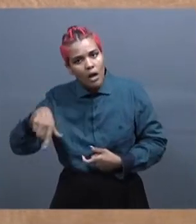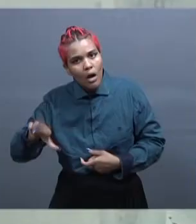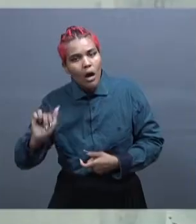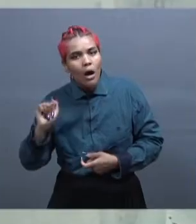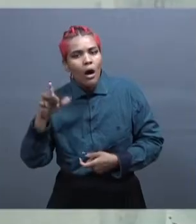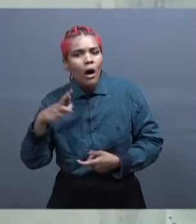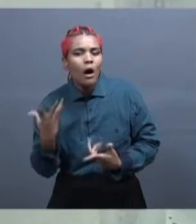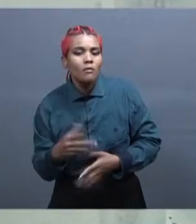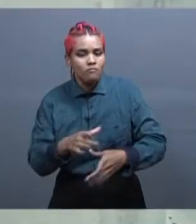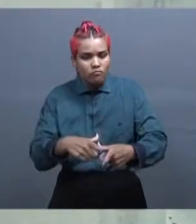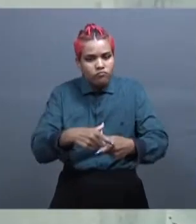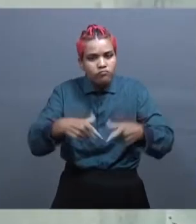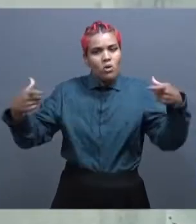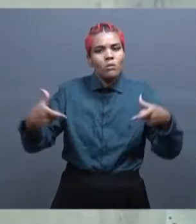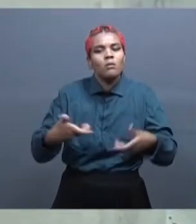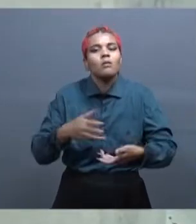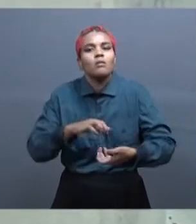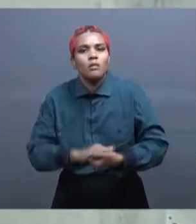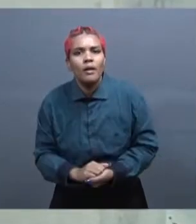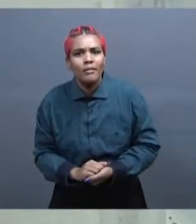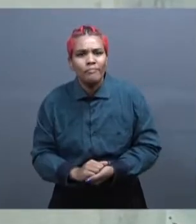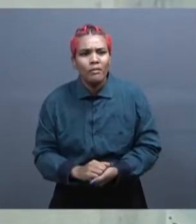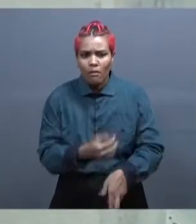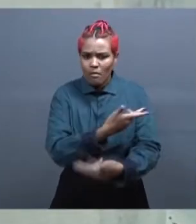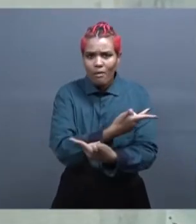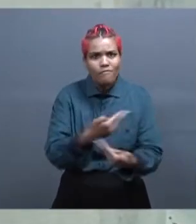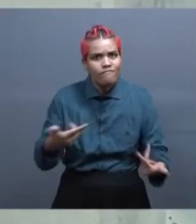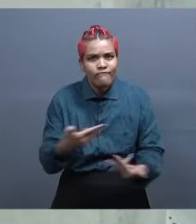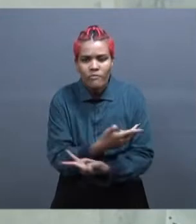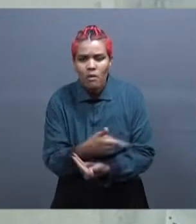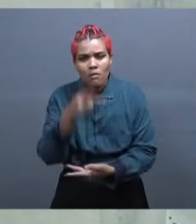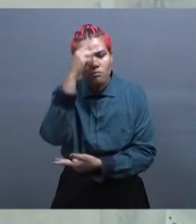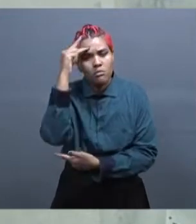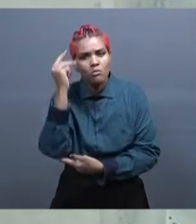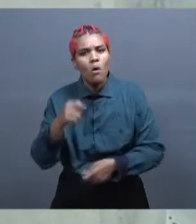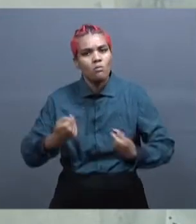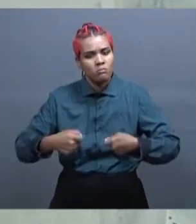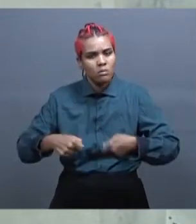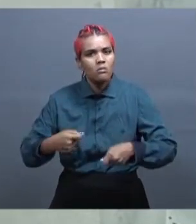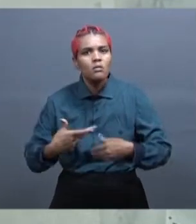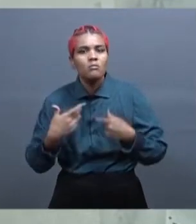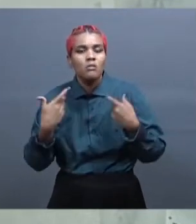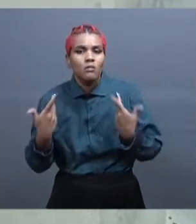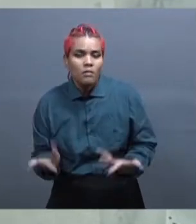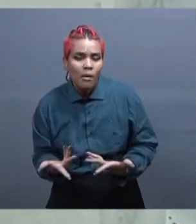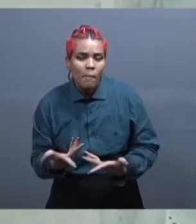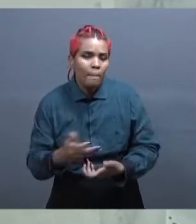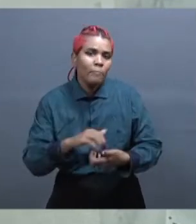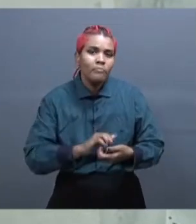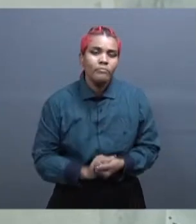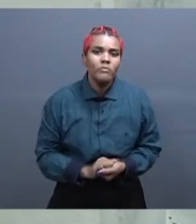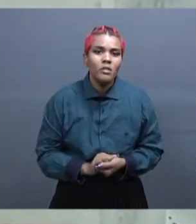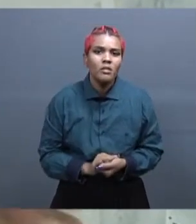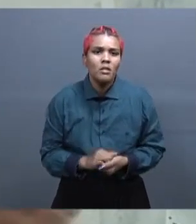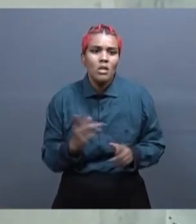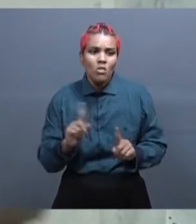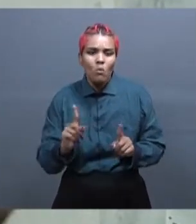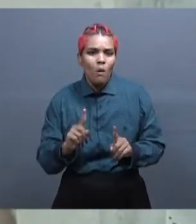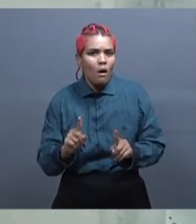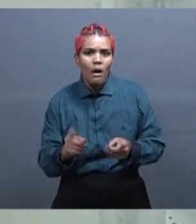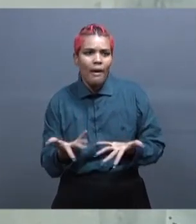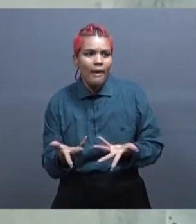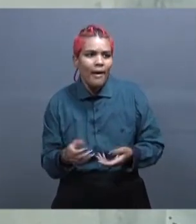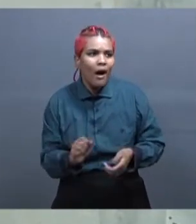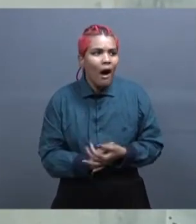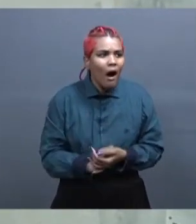eles têm muita gente pan sisan mas o google atendendo tanto que devem sem na promoção nem nada é